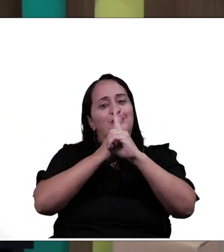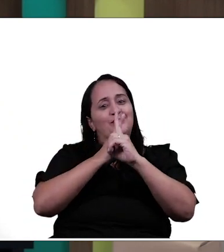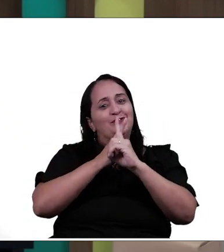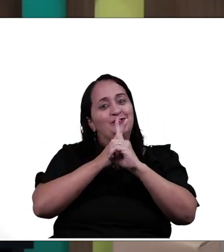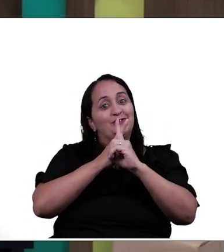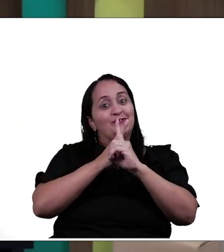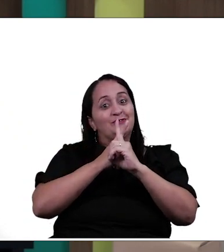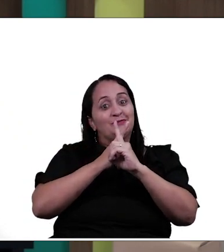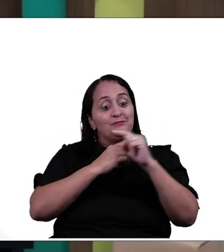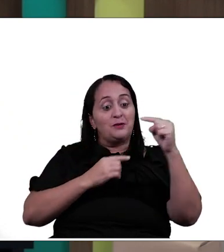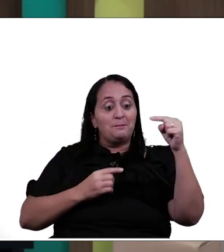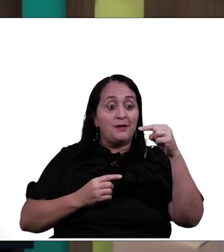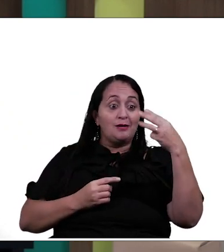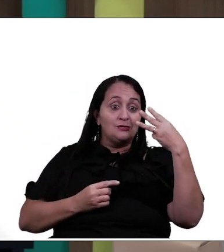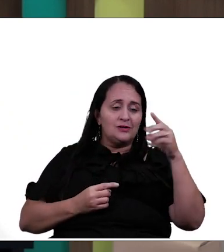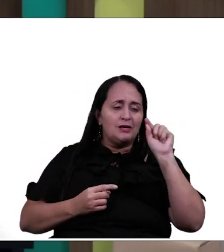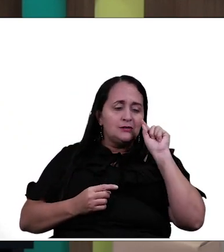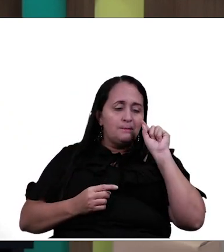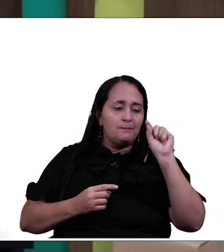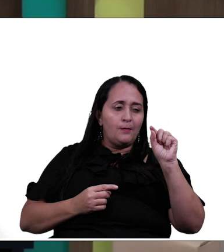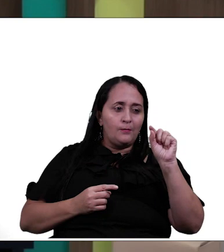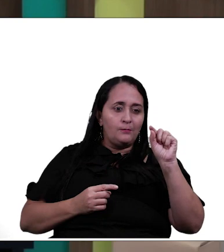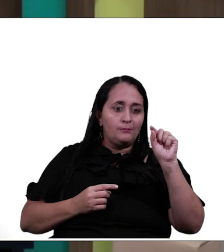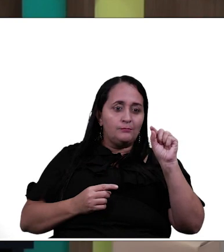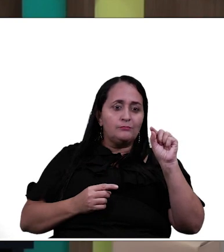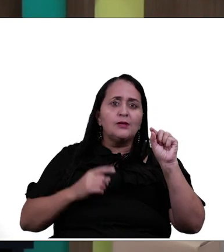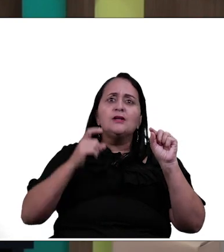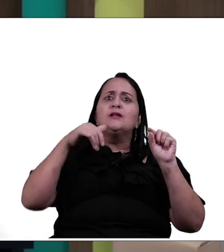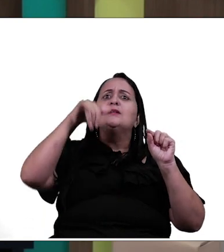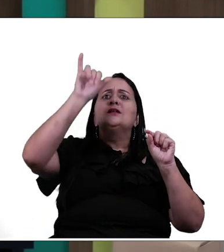vou colocar aqui o correspondente em 0.